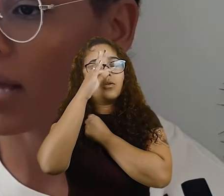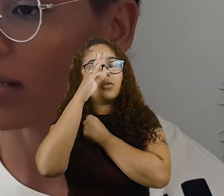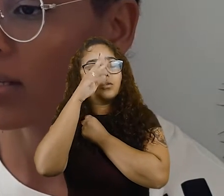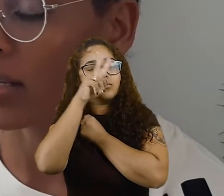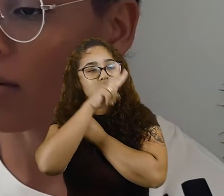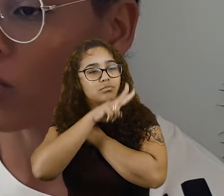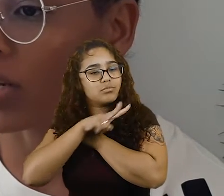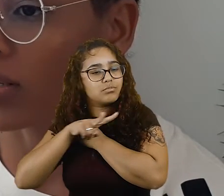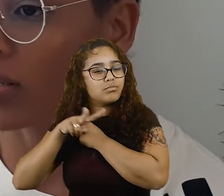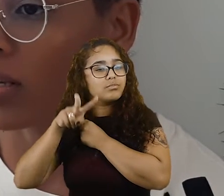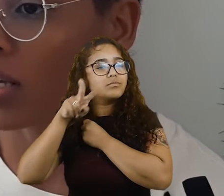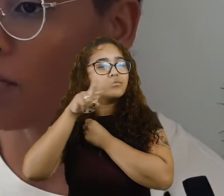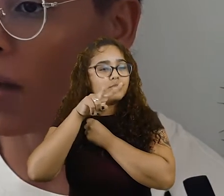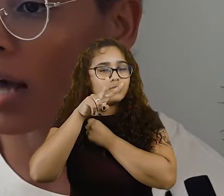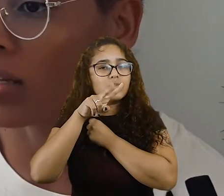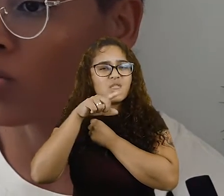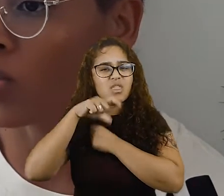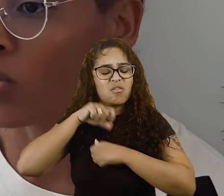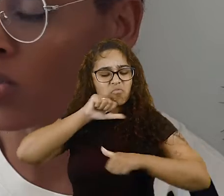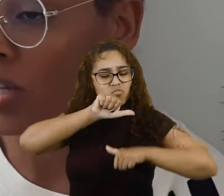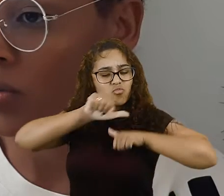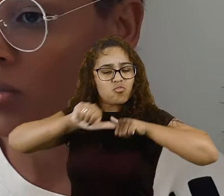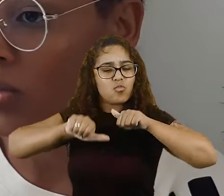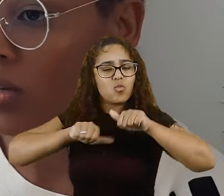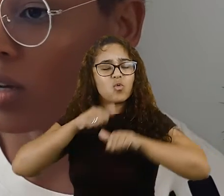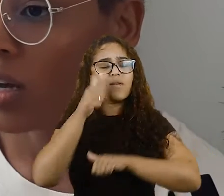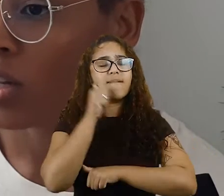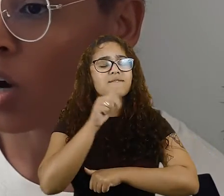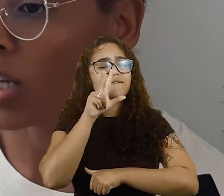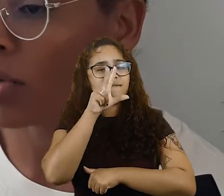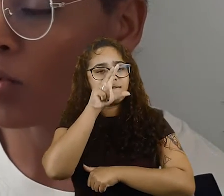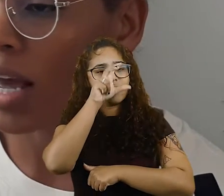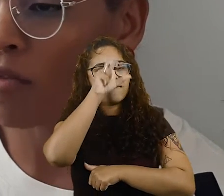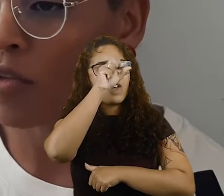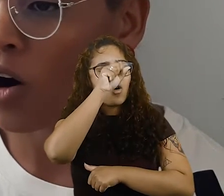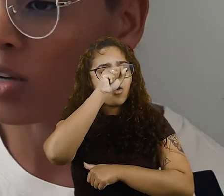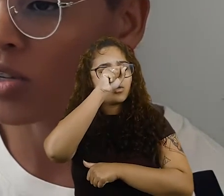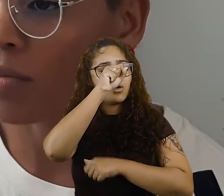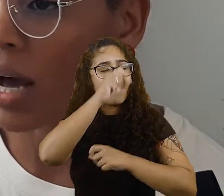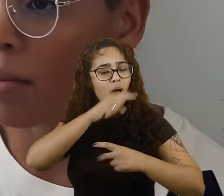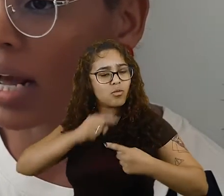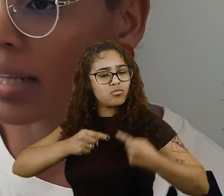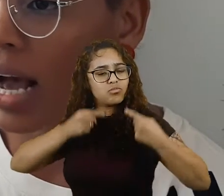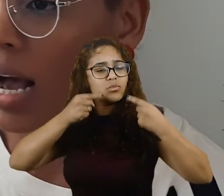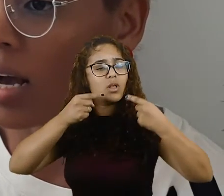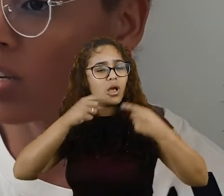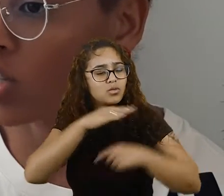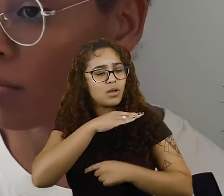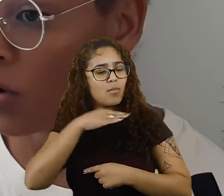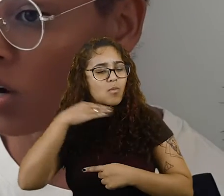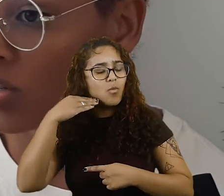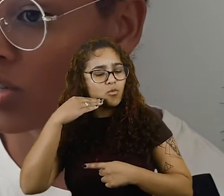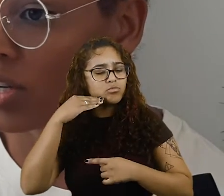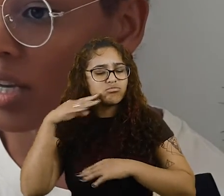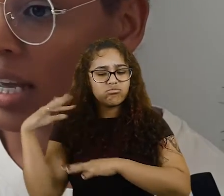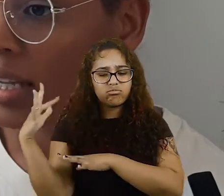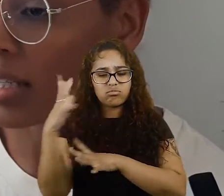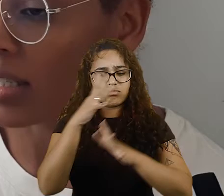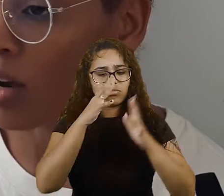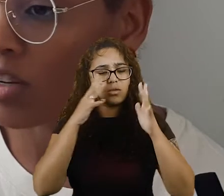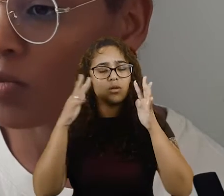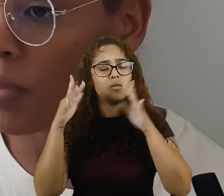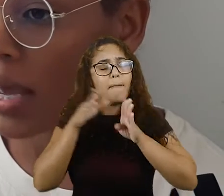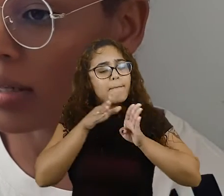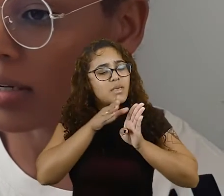envolva-me em pétalas e lamúrias que partem dos olhos teus. Torna-me mulher forte para bradar ante a morte,